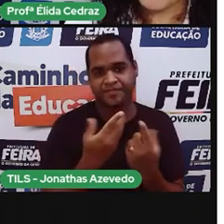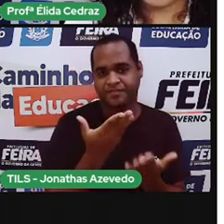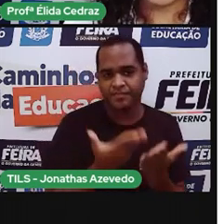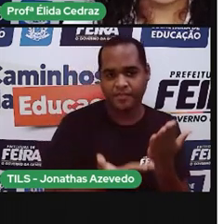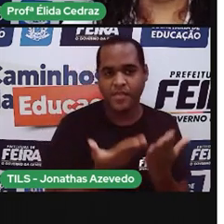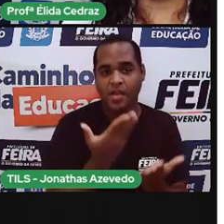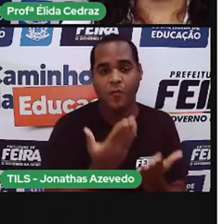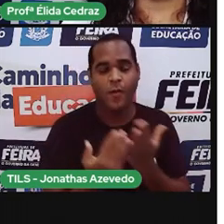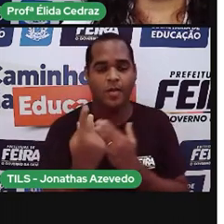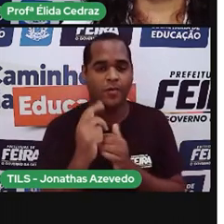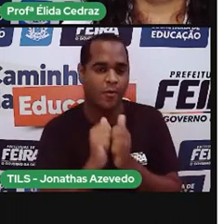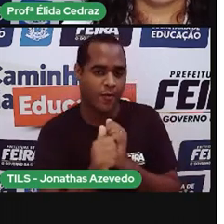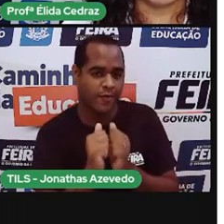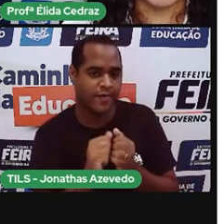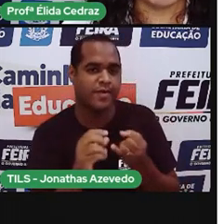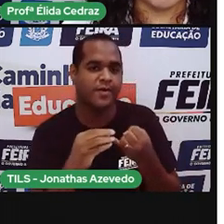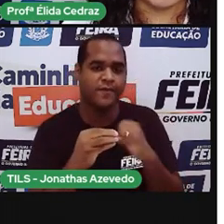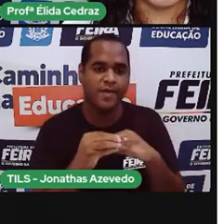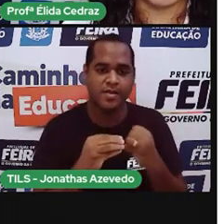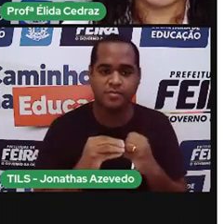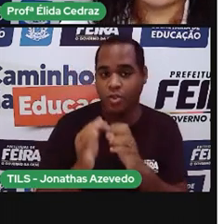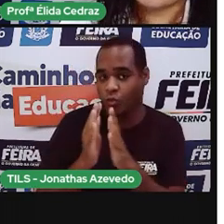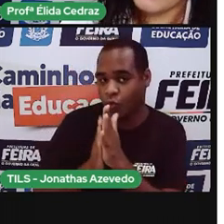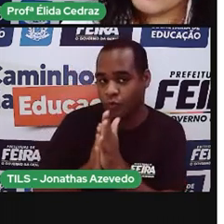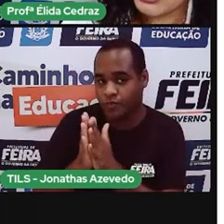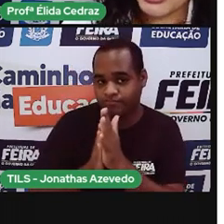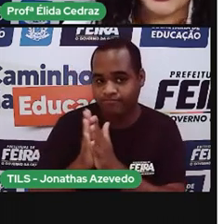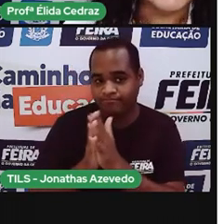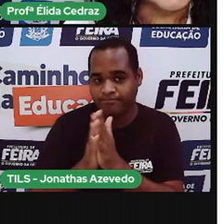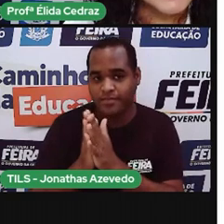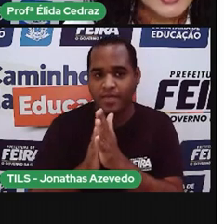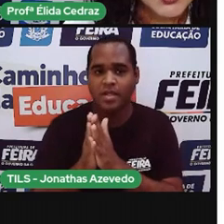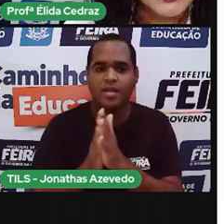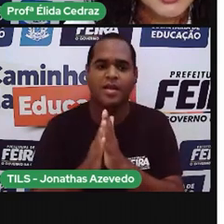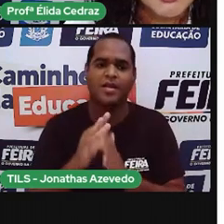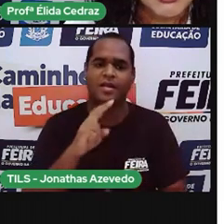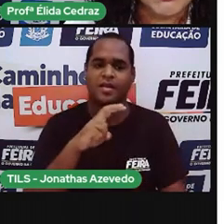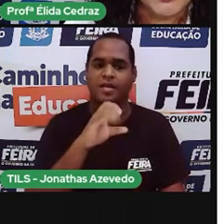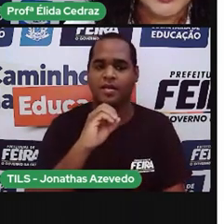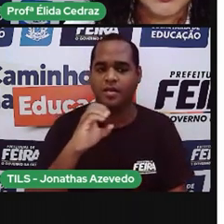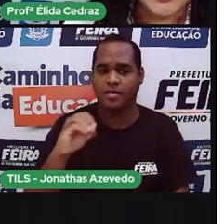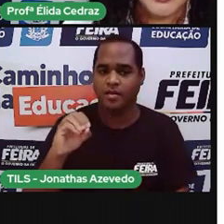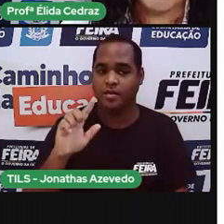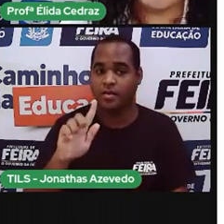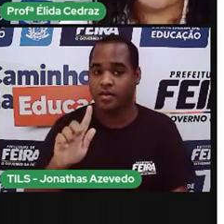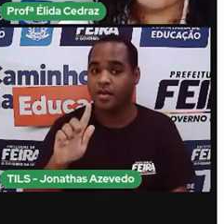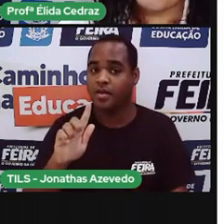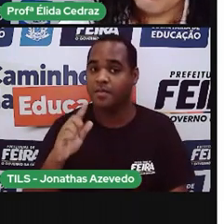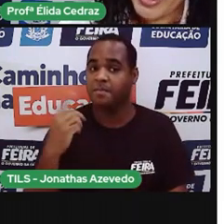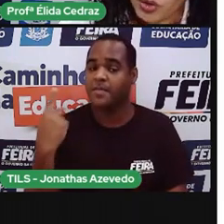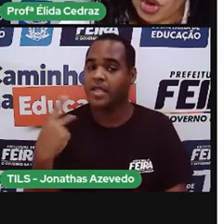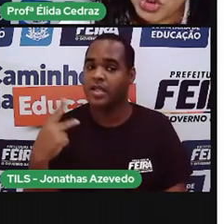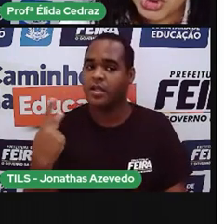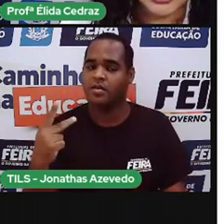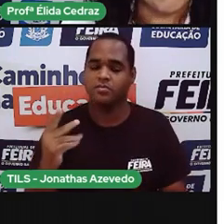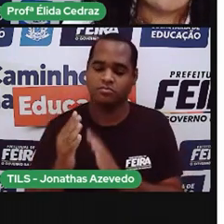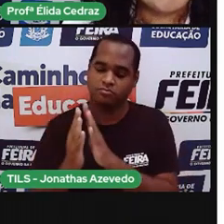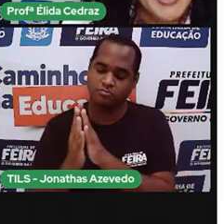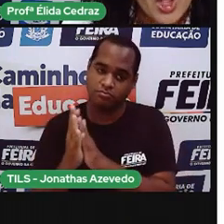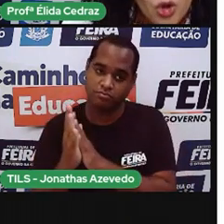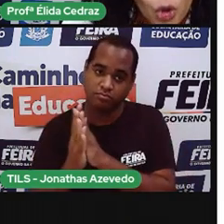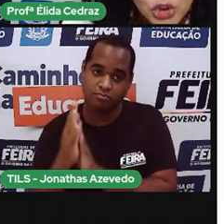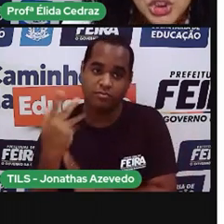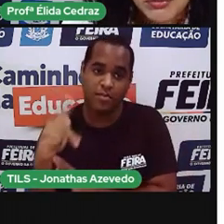feijão, 500 gramas de cocão. Ah, gente, esse 500 gramas de cocão é o valor do pacote. Então,